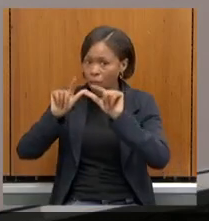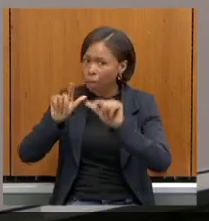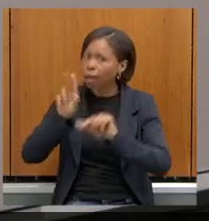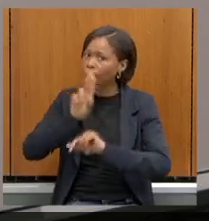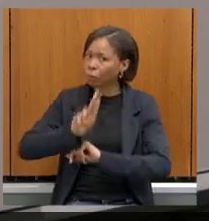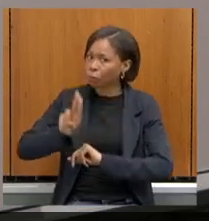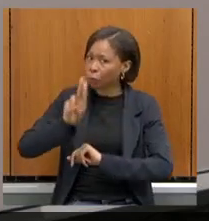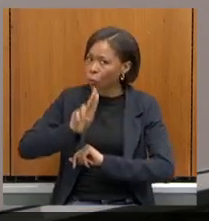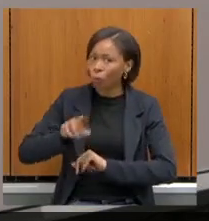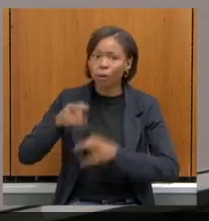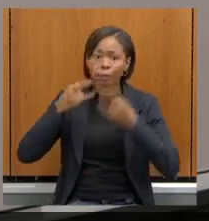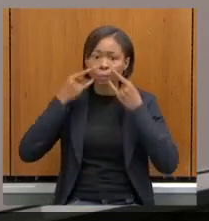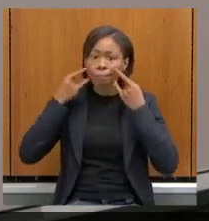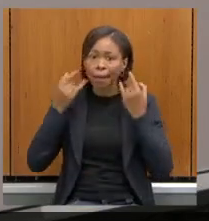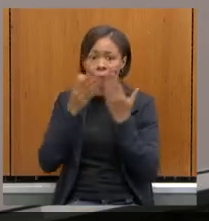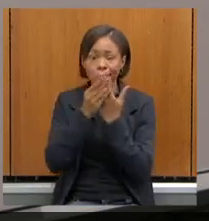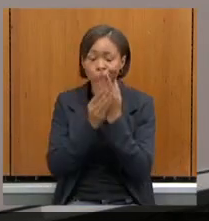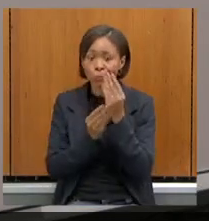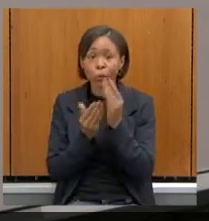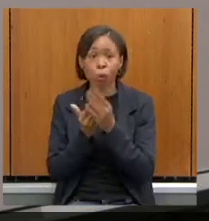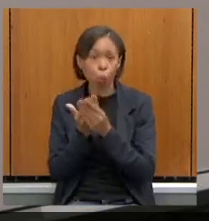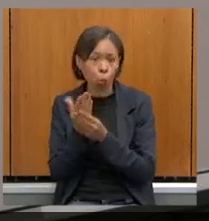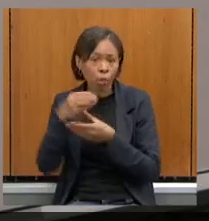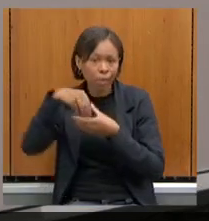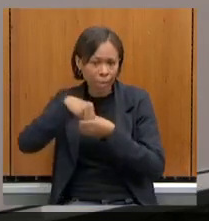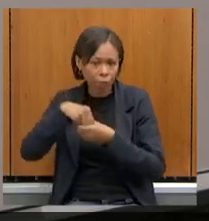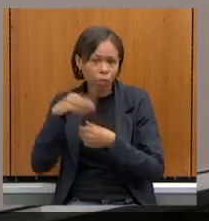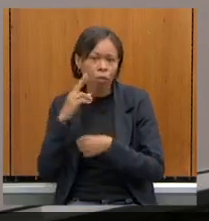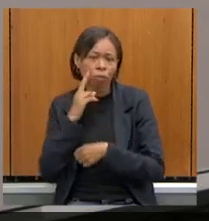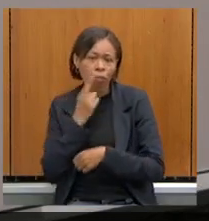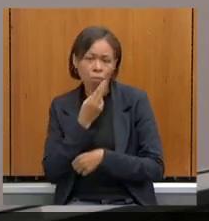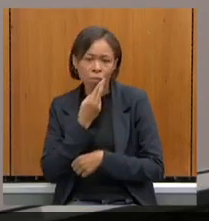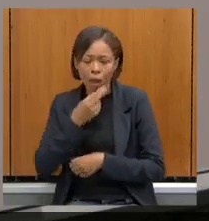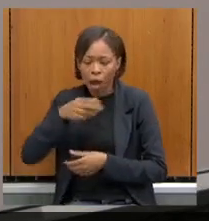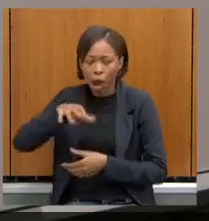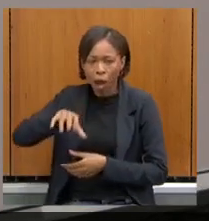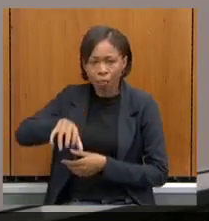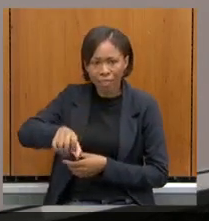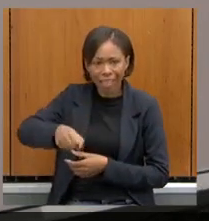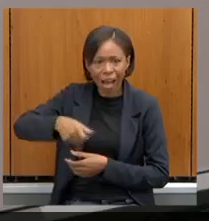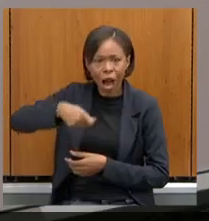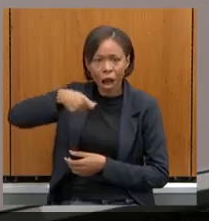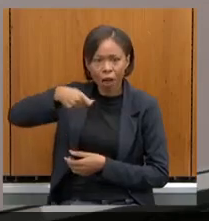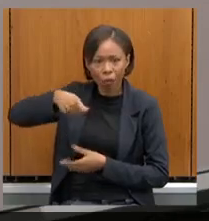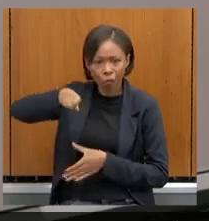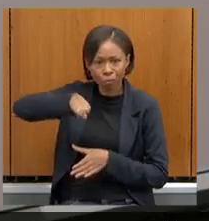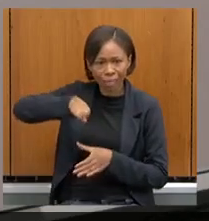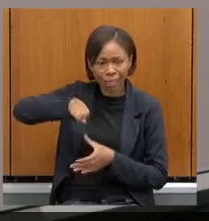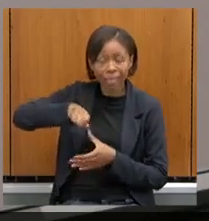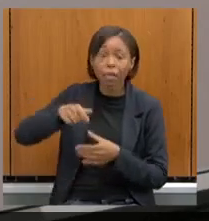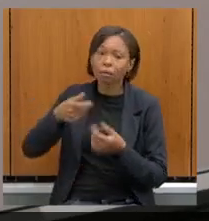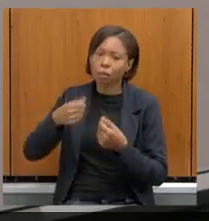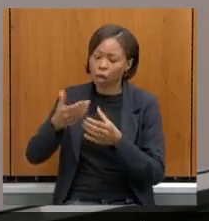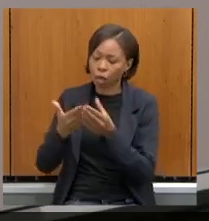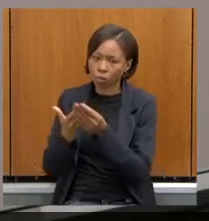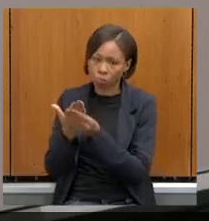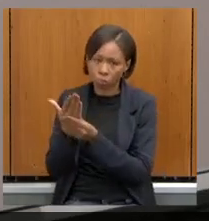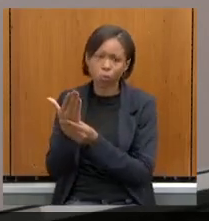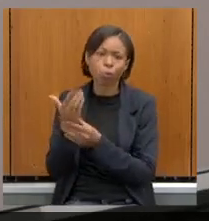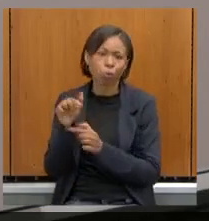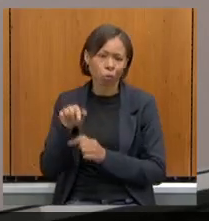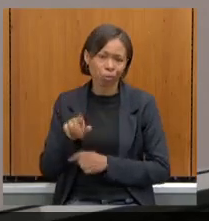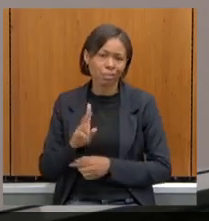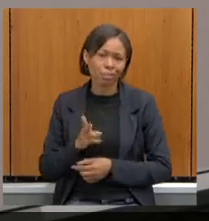máscara, use luva para pegar os alimentos, enfim, isso tem sido uma constância. Apoio às medidas sanitárias.